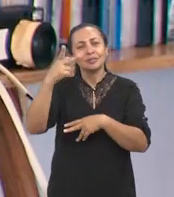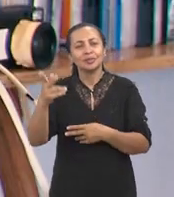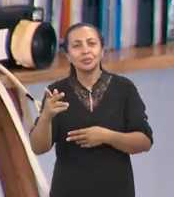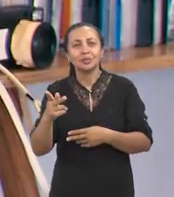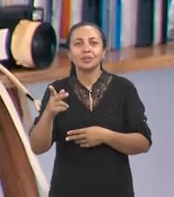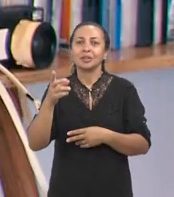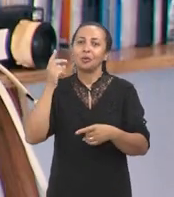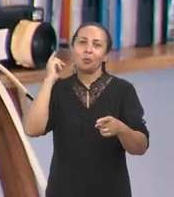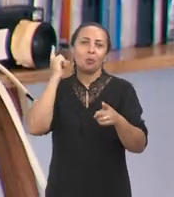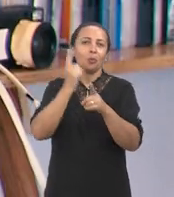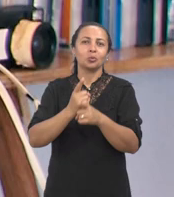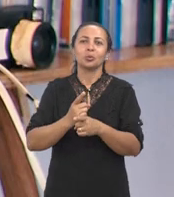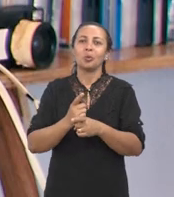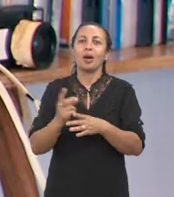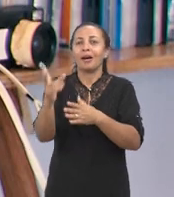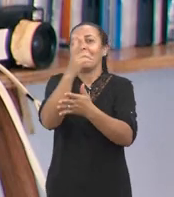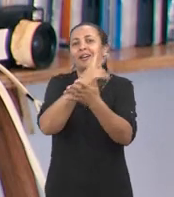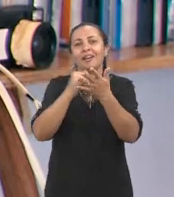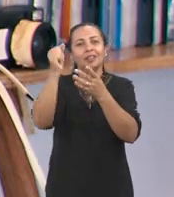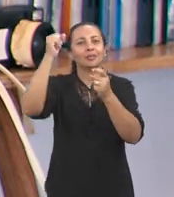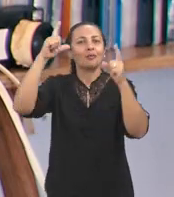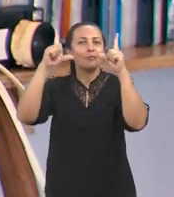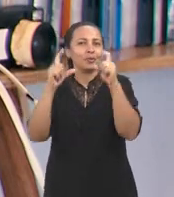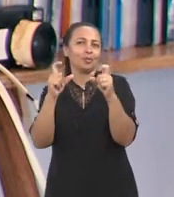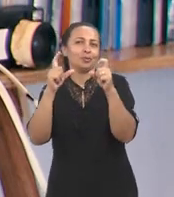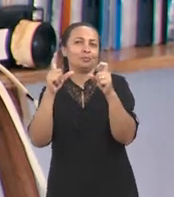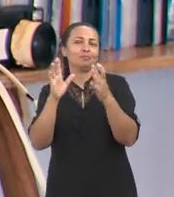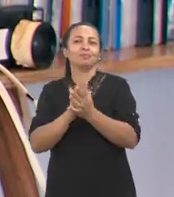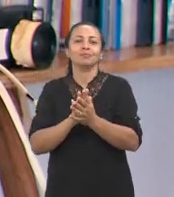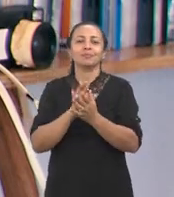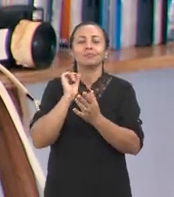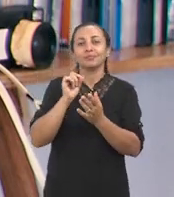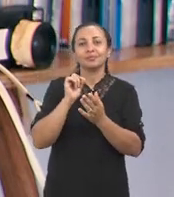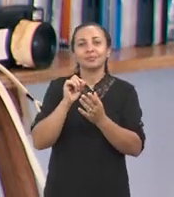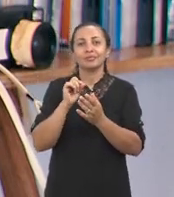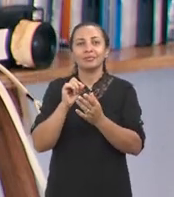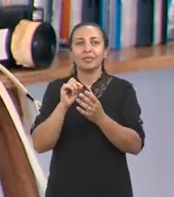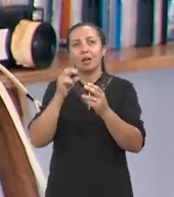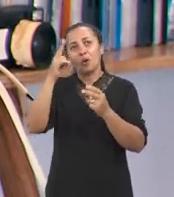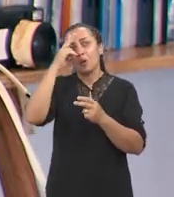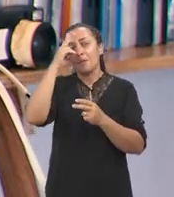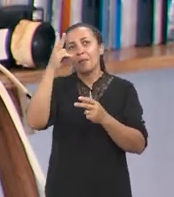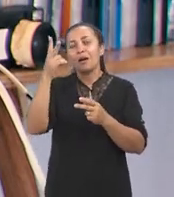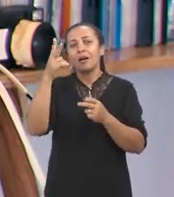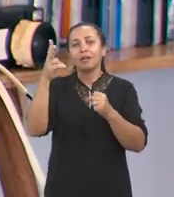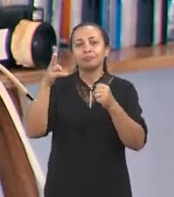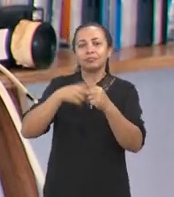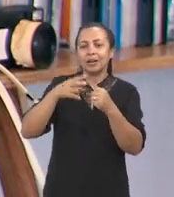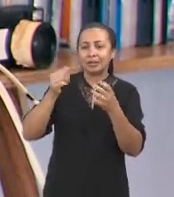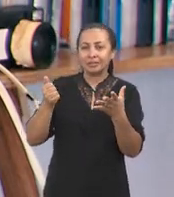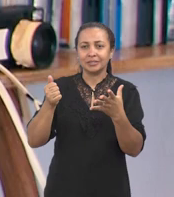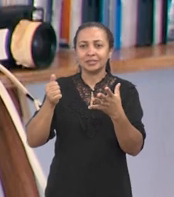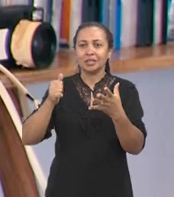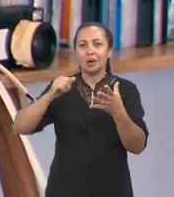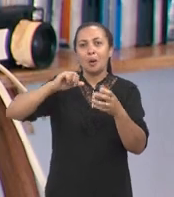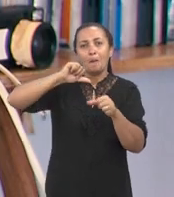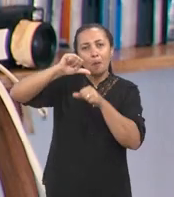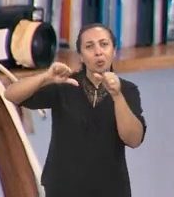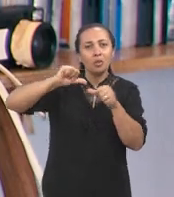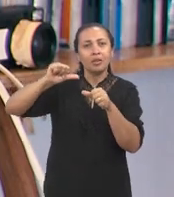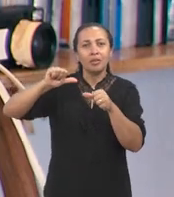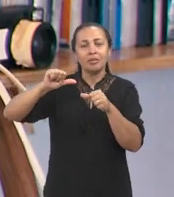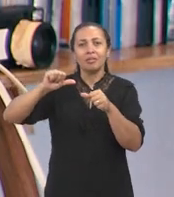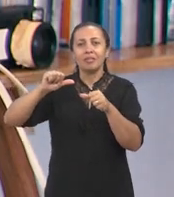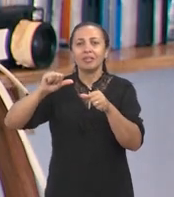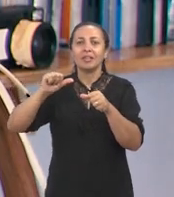eu encontrei a artrografia que na verdade é o verbete né que uma derivação